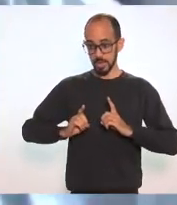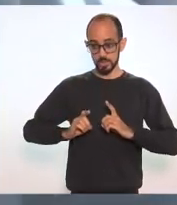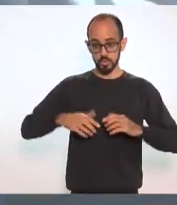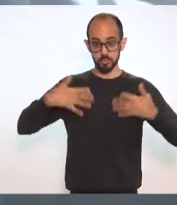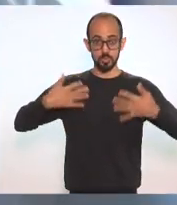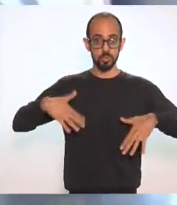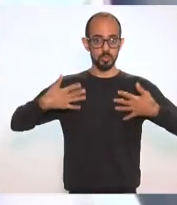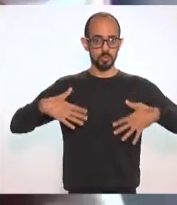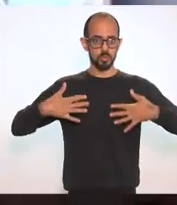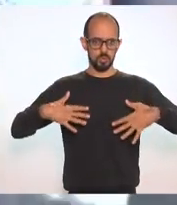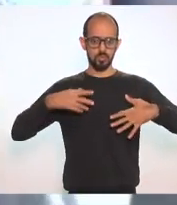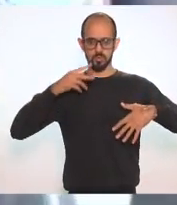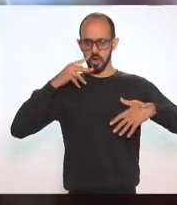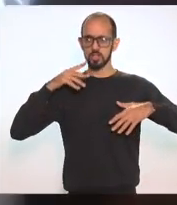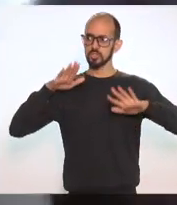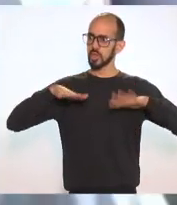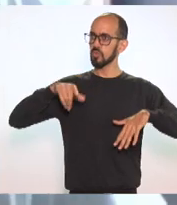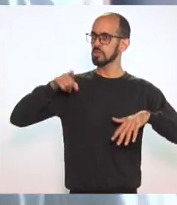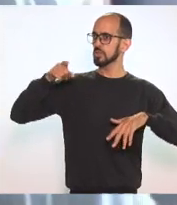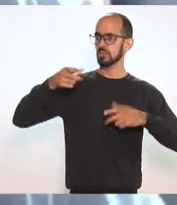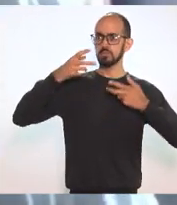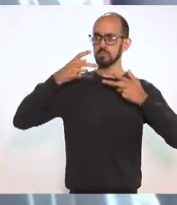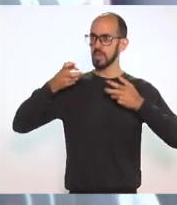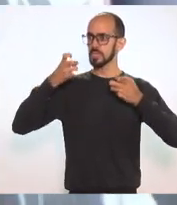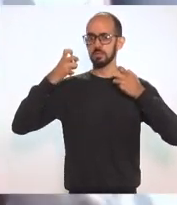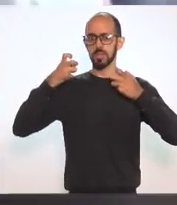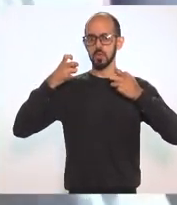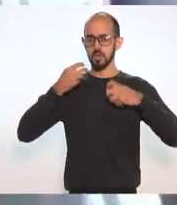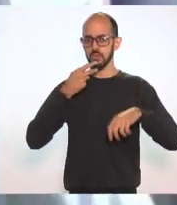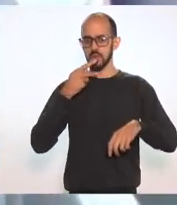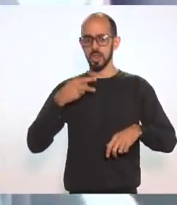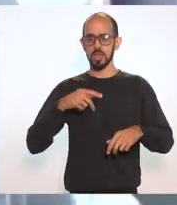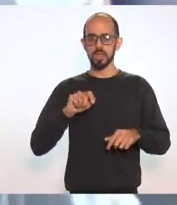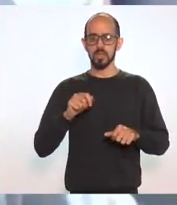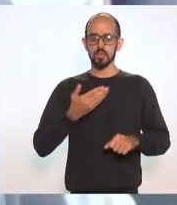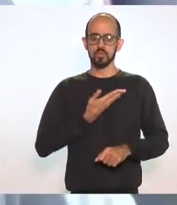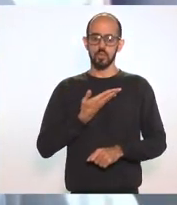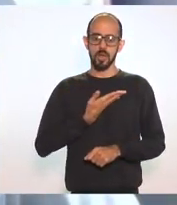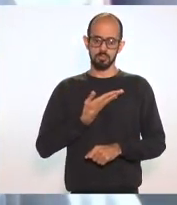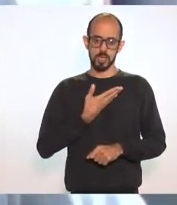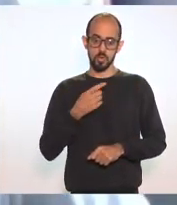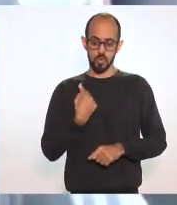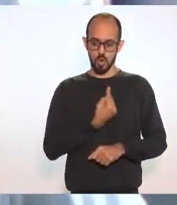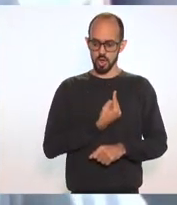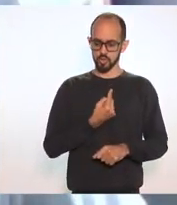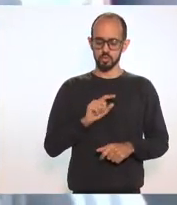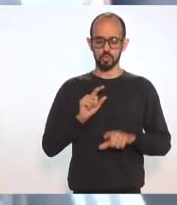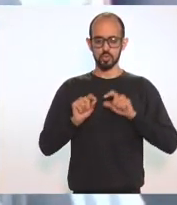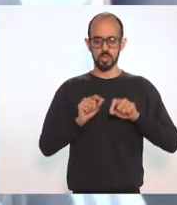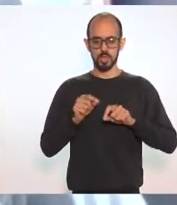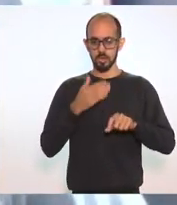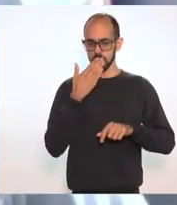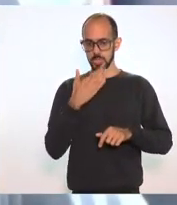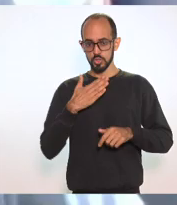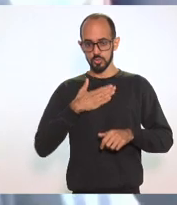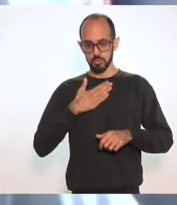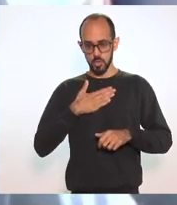Excelência talvez não tenha tentado, mas como é importante, diz respeito a um companheiro nosso, e também um pedido meu, é o secretário